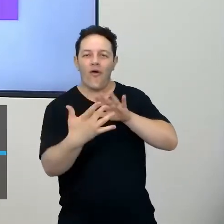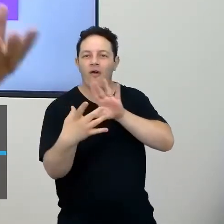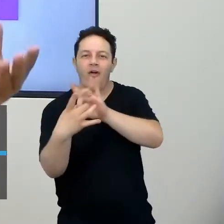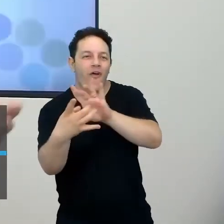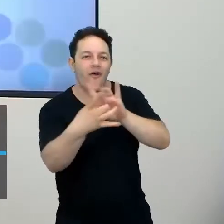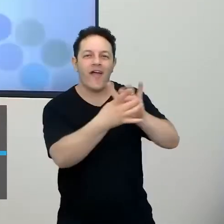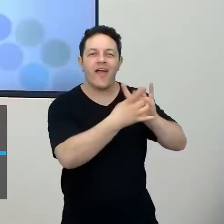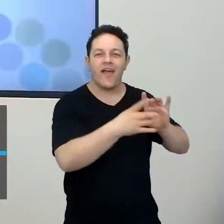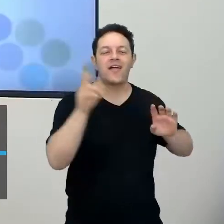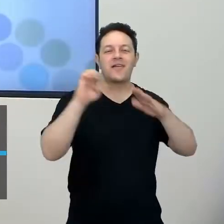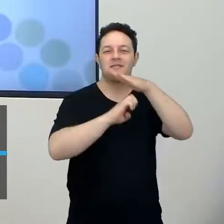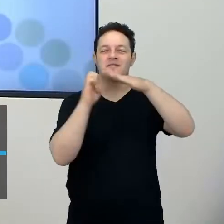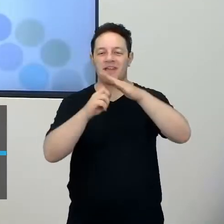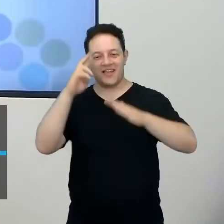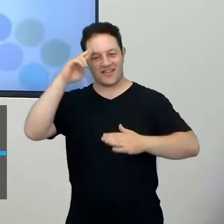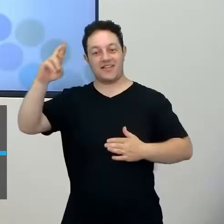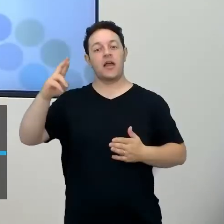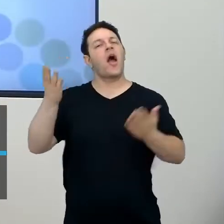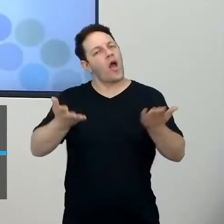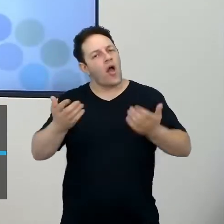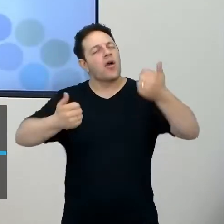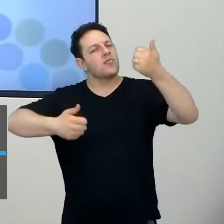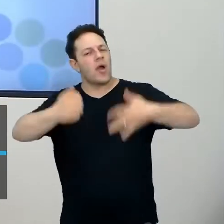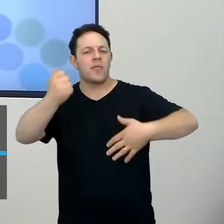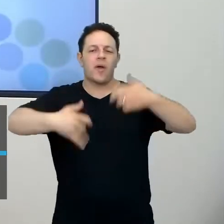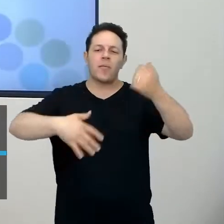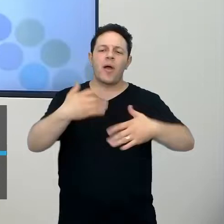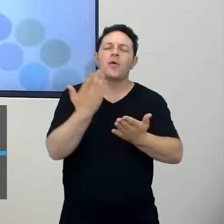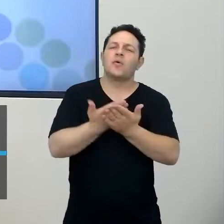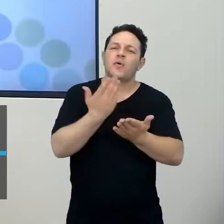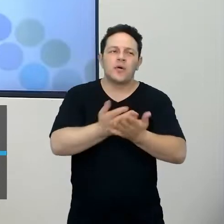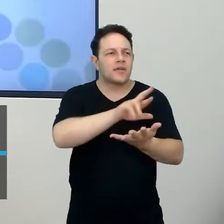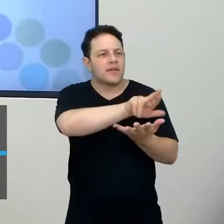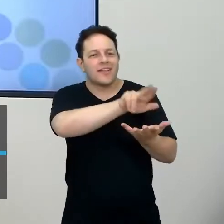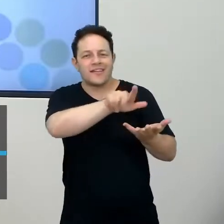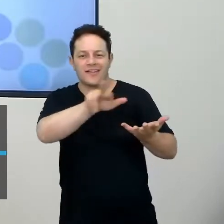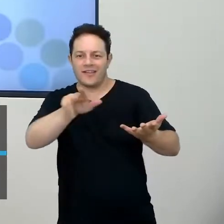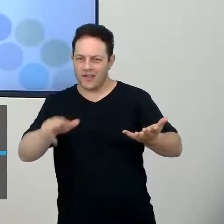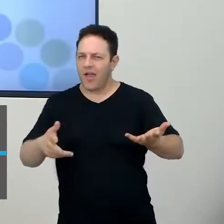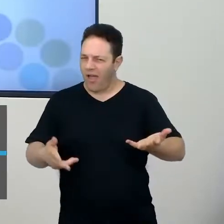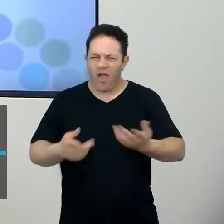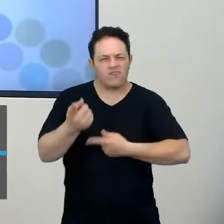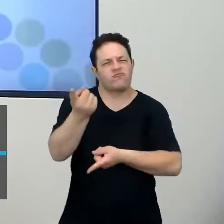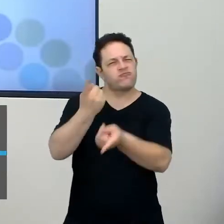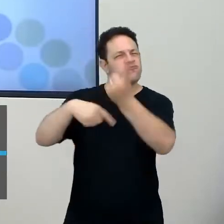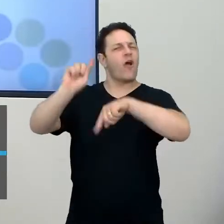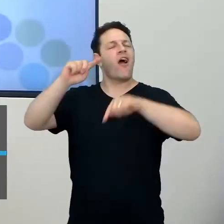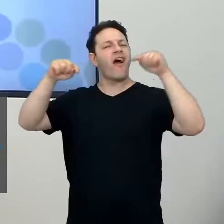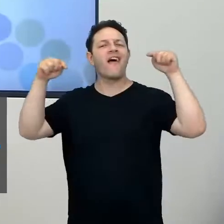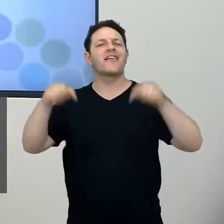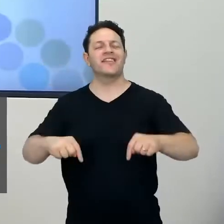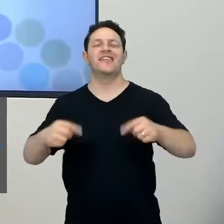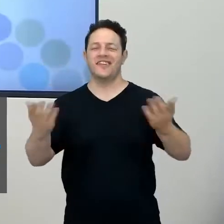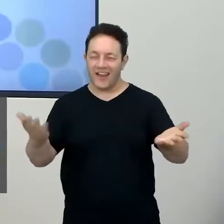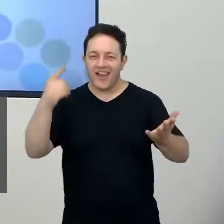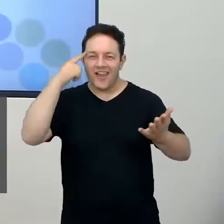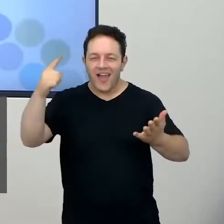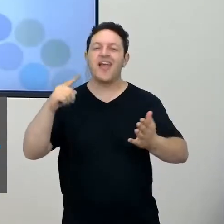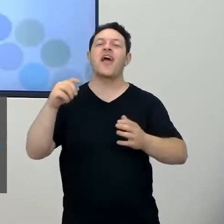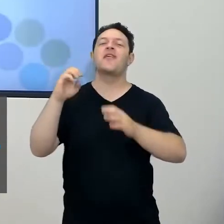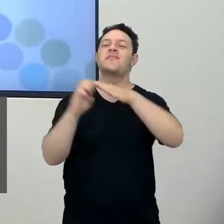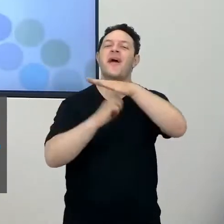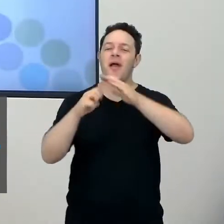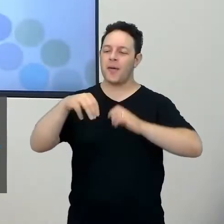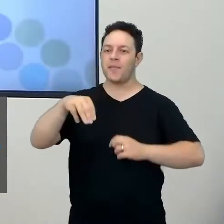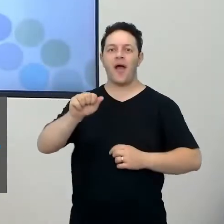nós vamos aqui continuar falando a respeito do nosso estudo de caso. Sucesso é aqui, lembra disso? A empresa do Marcos, que